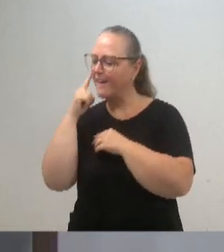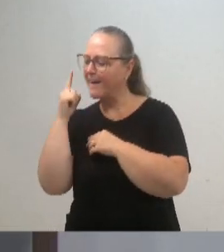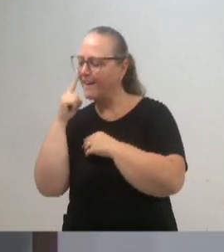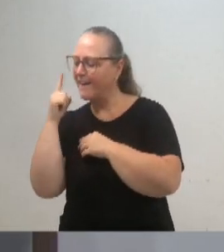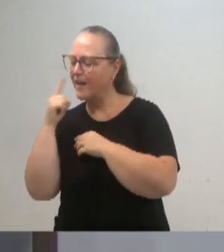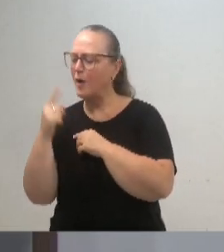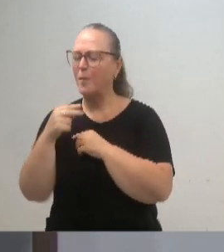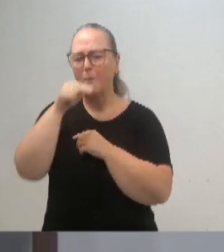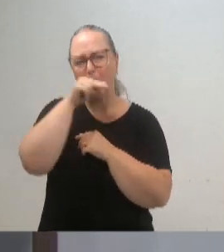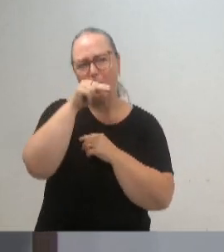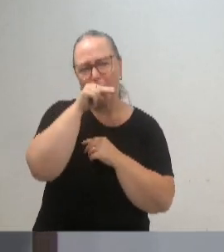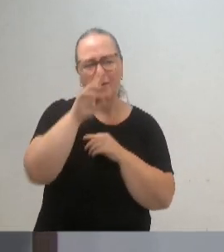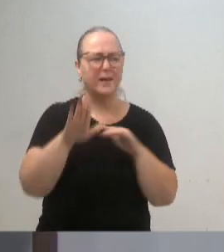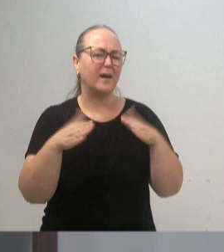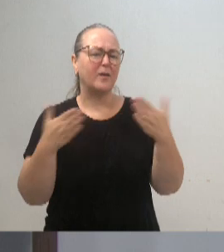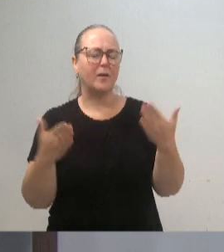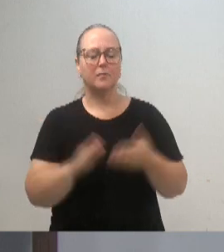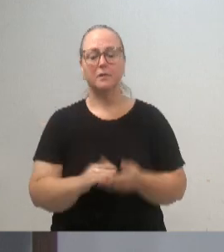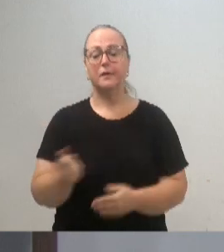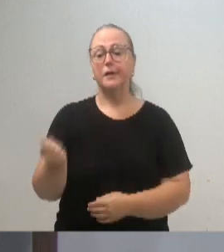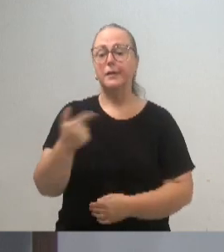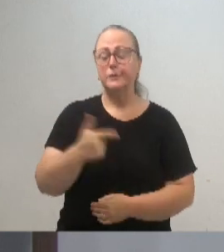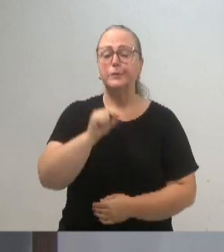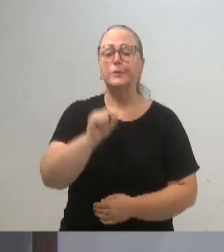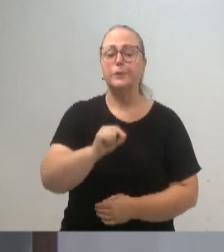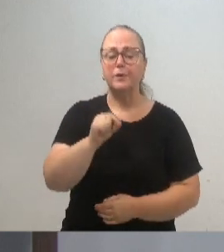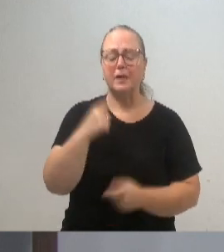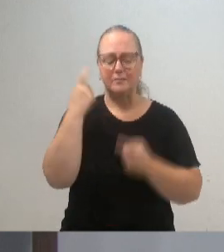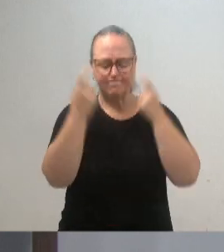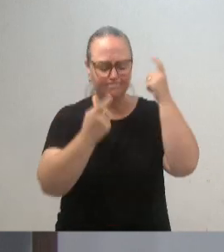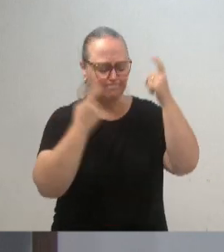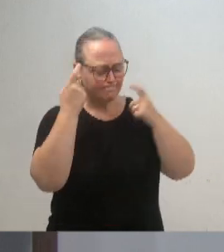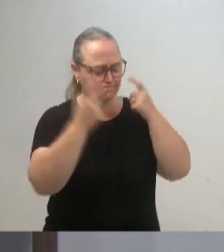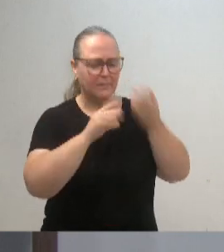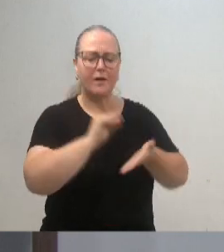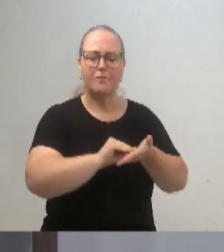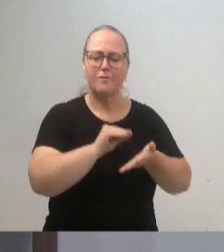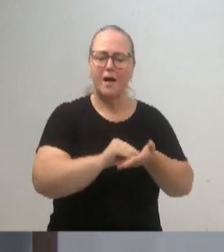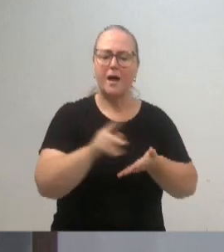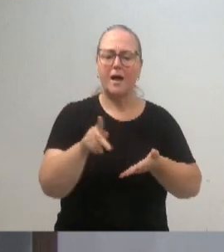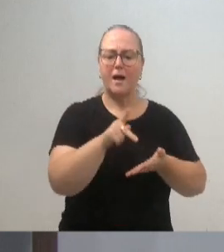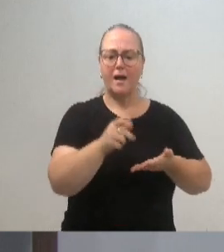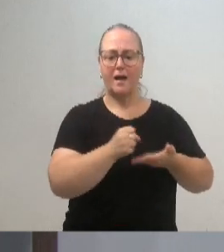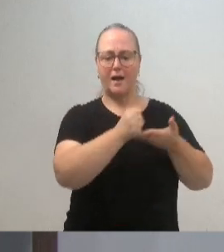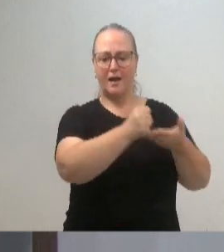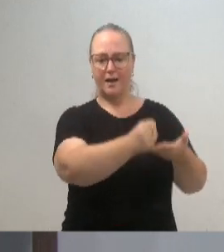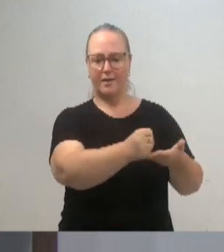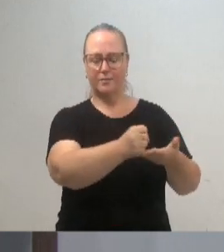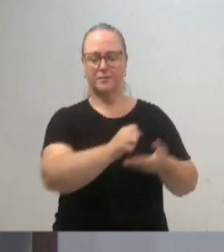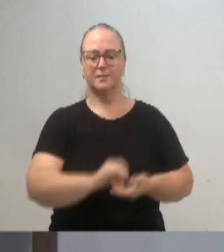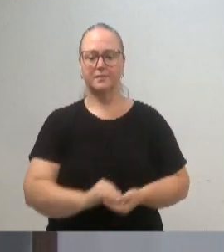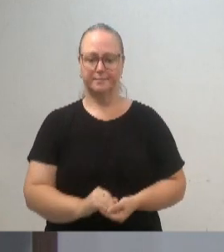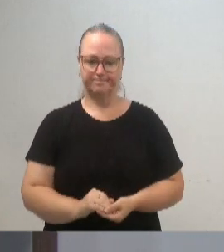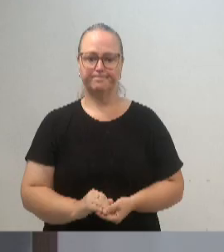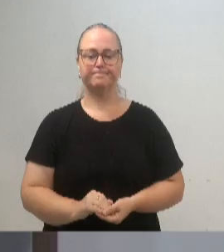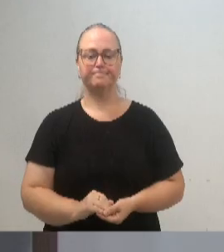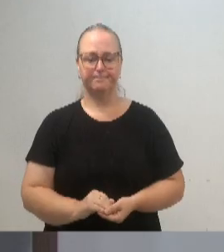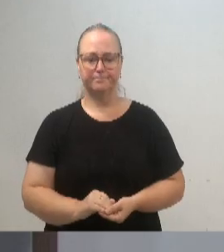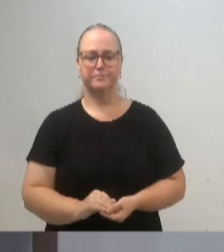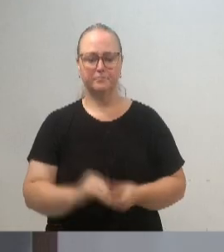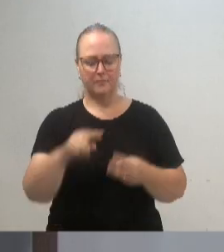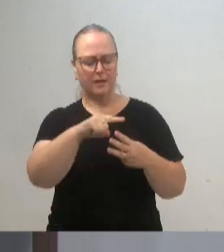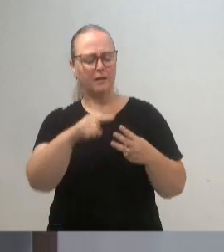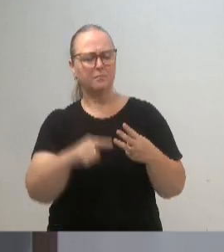Turma da Mônica, ao invés de me preocupar com a ausência do professor de apoio? Fecha aspas. De quem são